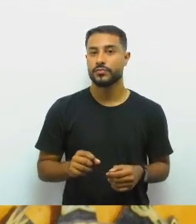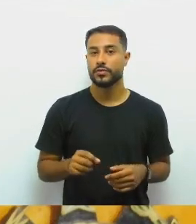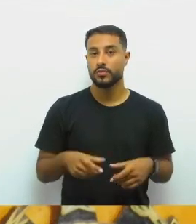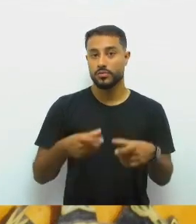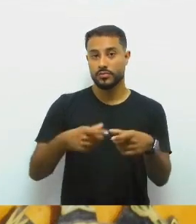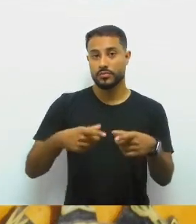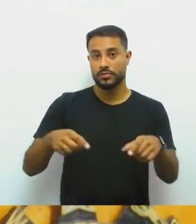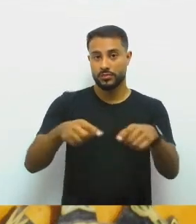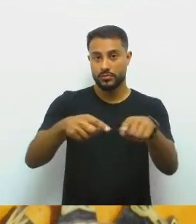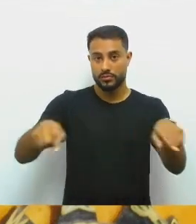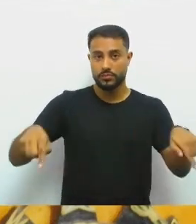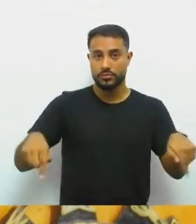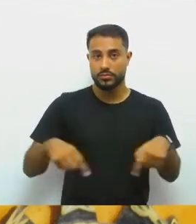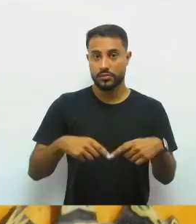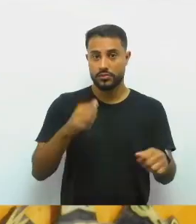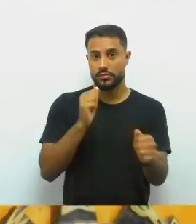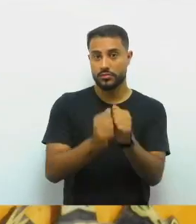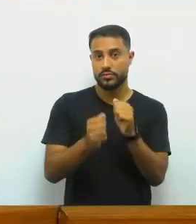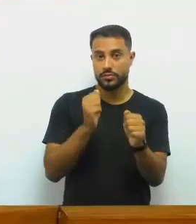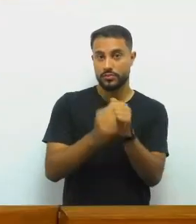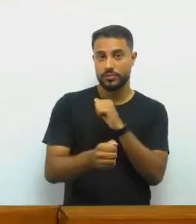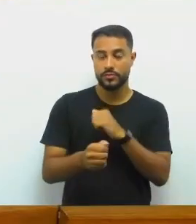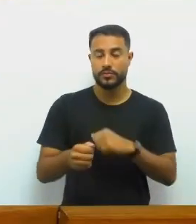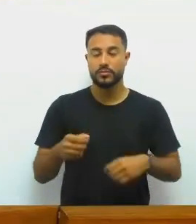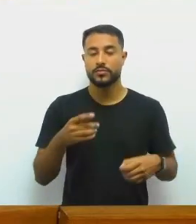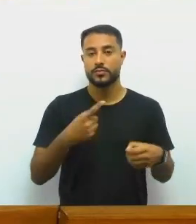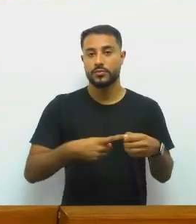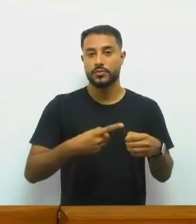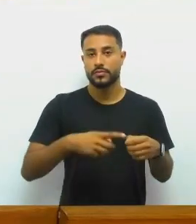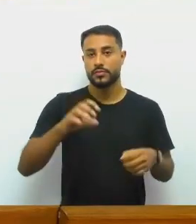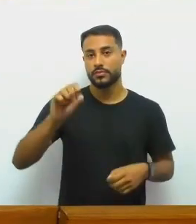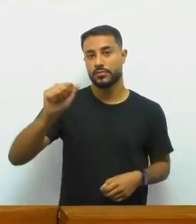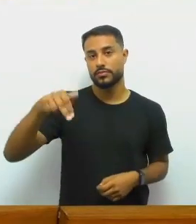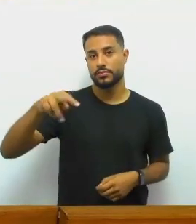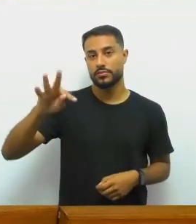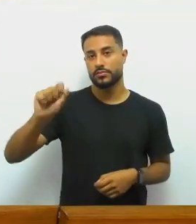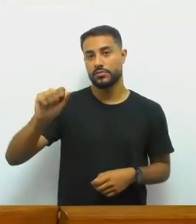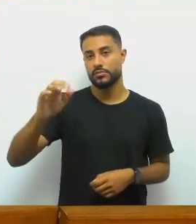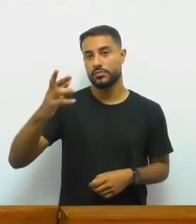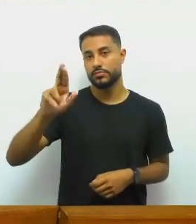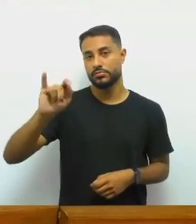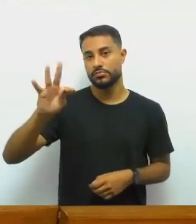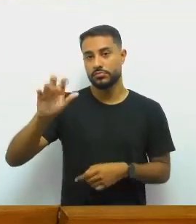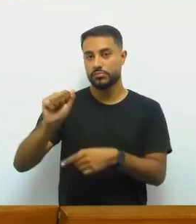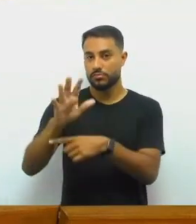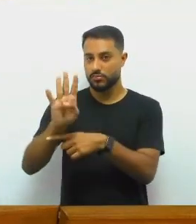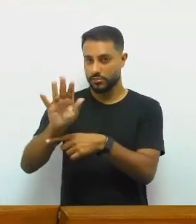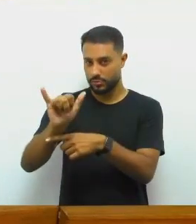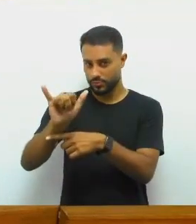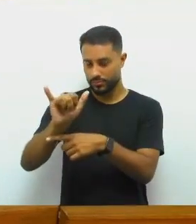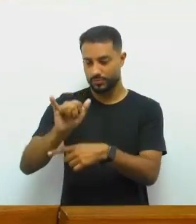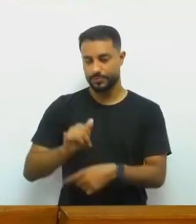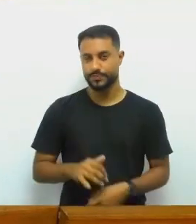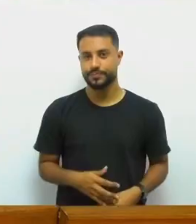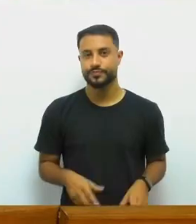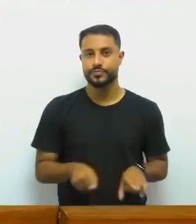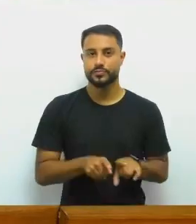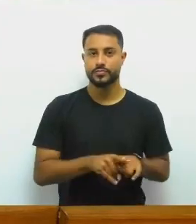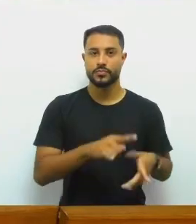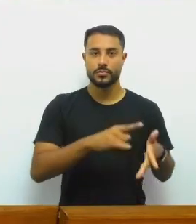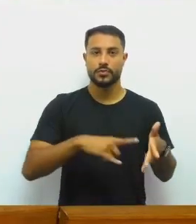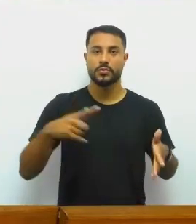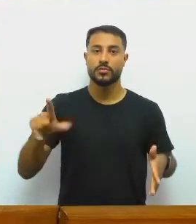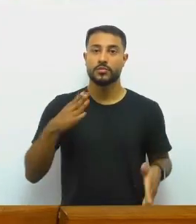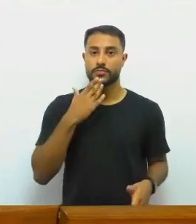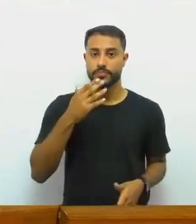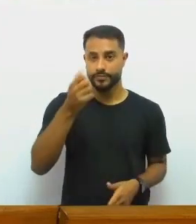Areia, localizado na Avenida Beira-Mar, na região da Santa Rita 2, no bairro Santa Rita do Bracuí. Indicação 4133,